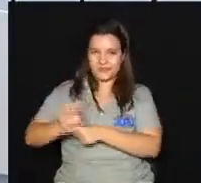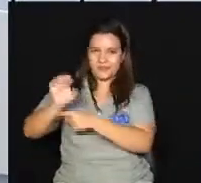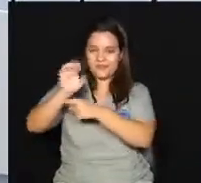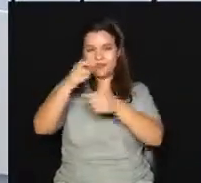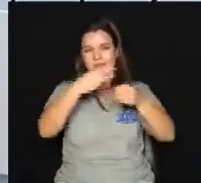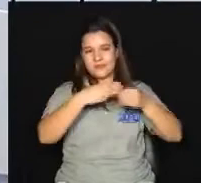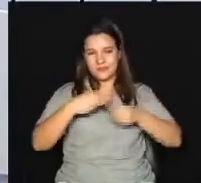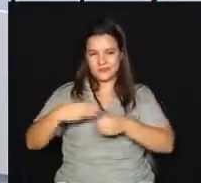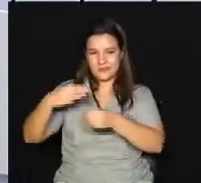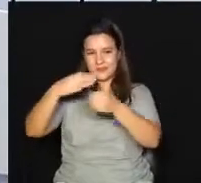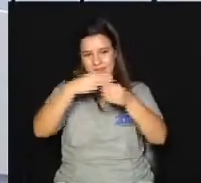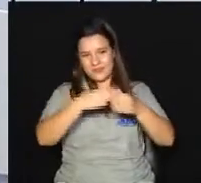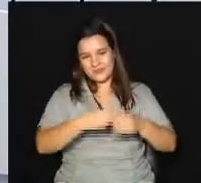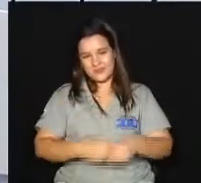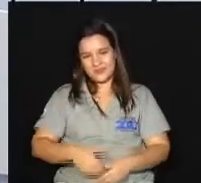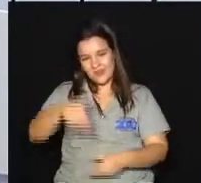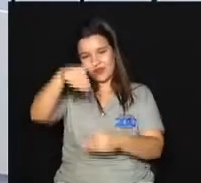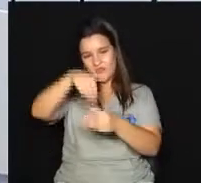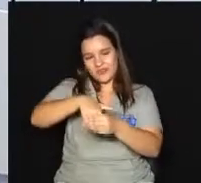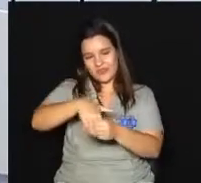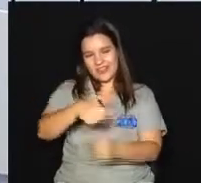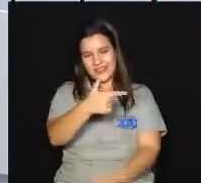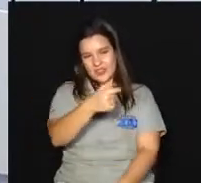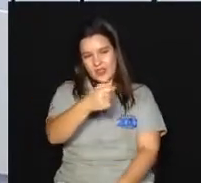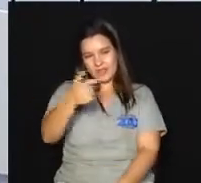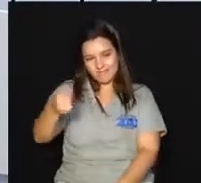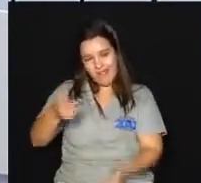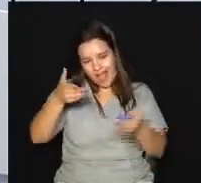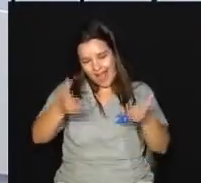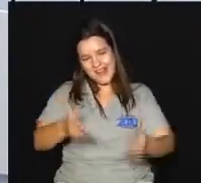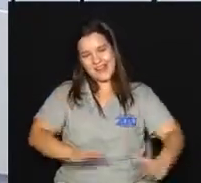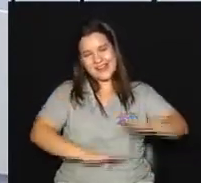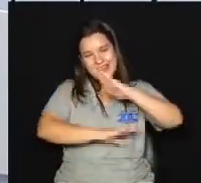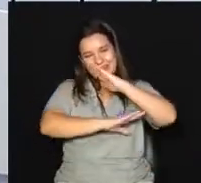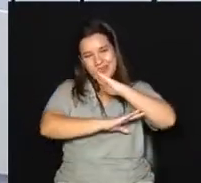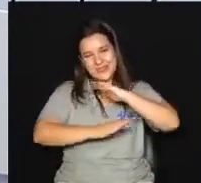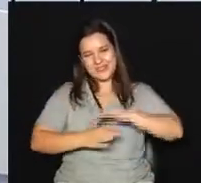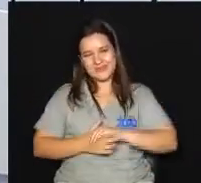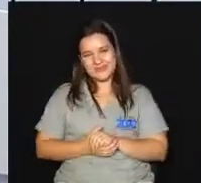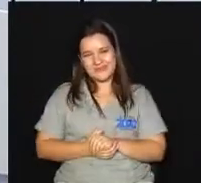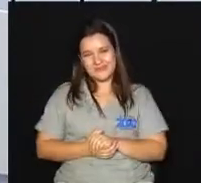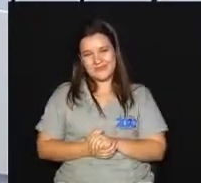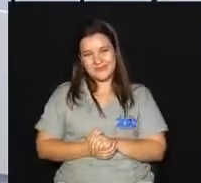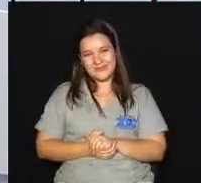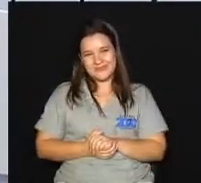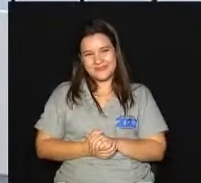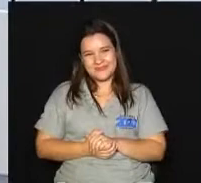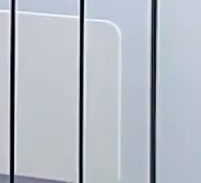metropolitanas. Cobertura das eleições 2020 é aqui na TV Câmara Campinas.